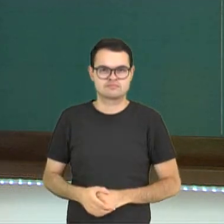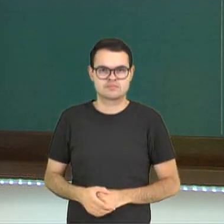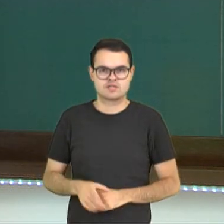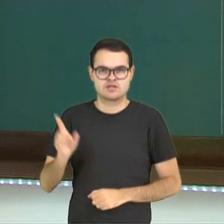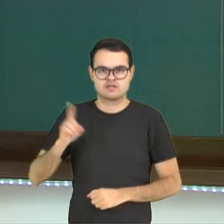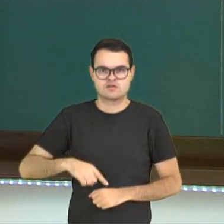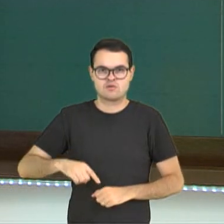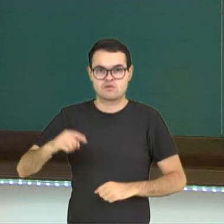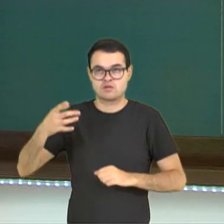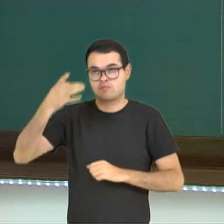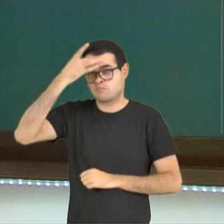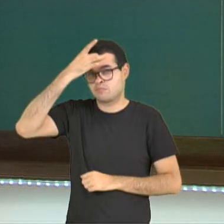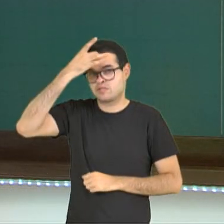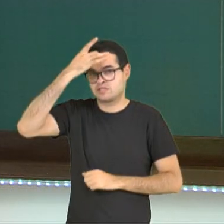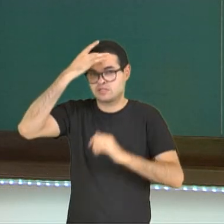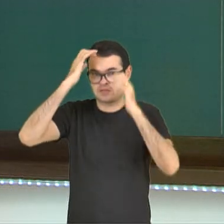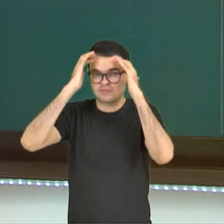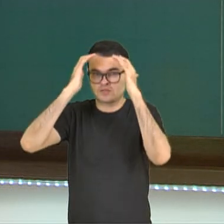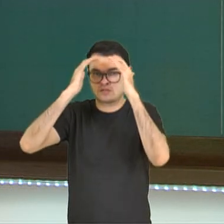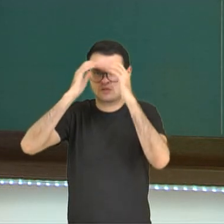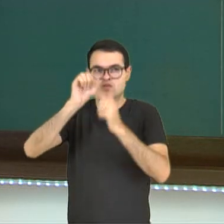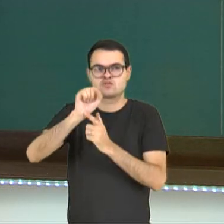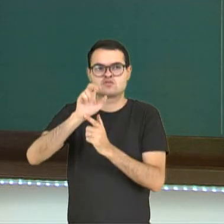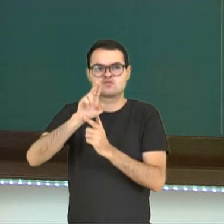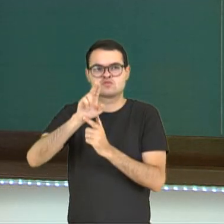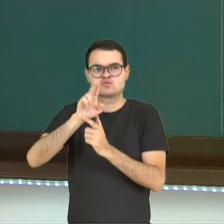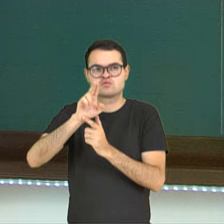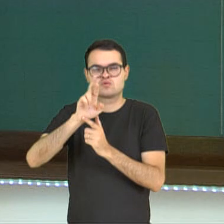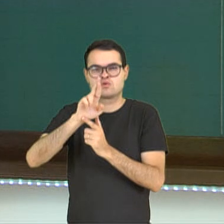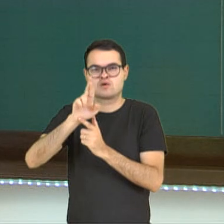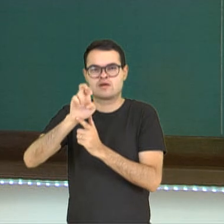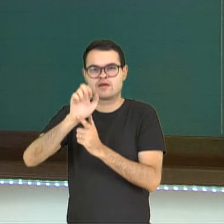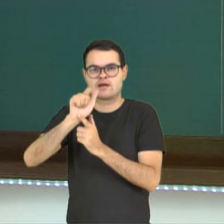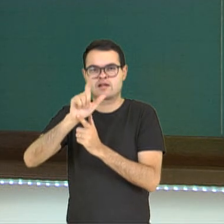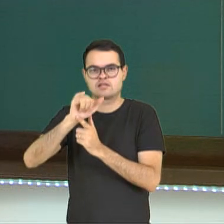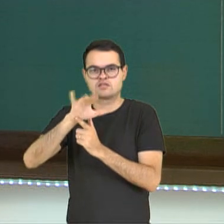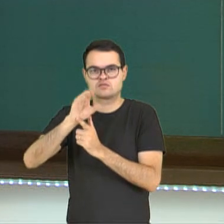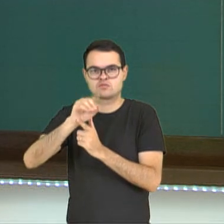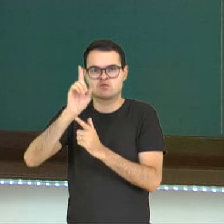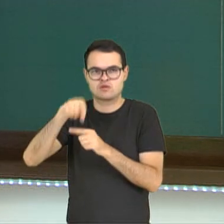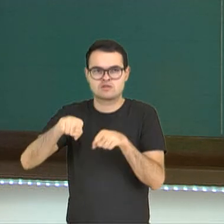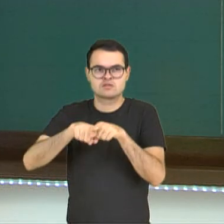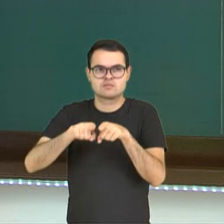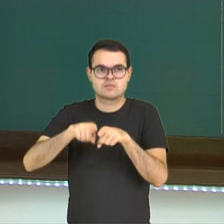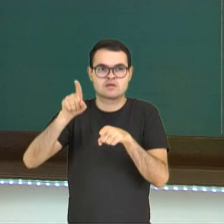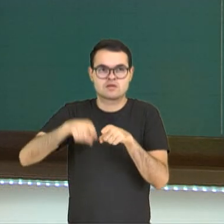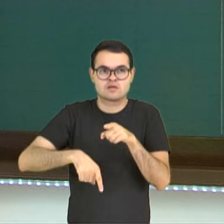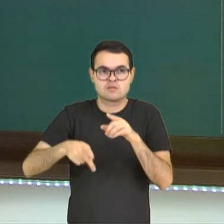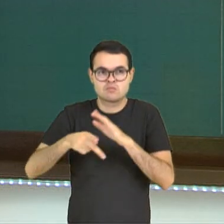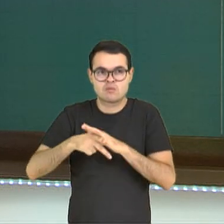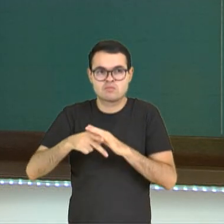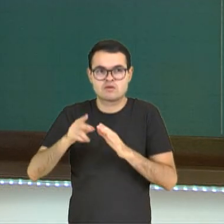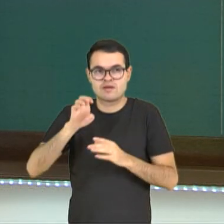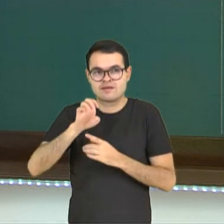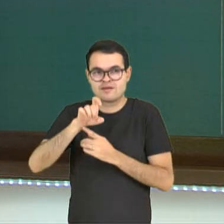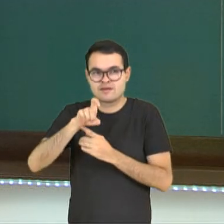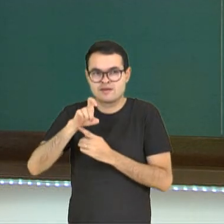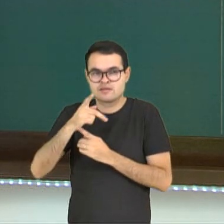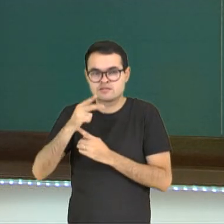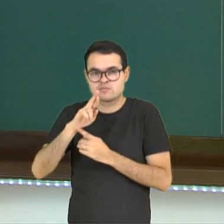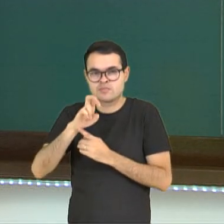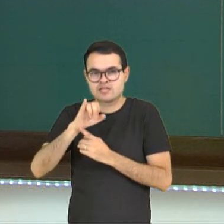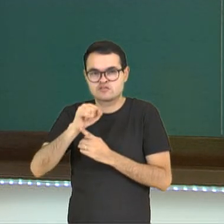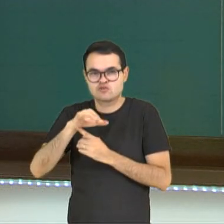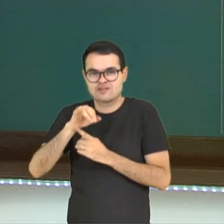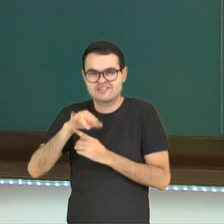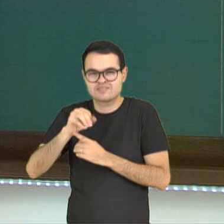que é o psique. E o expressionismo, a gente tem, né, a expressão do artista. Então é uma arte que quase não recebeu crítica, porque